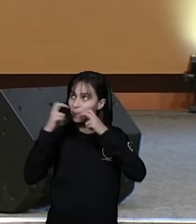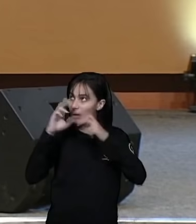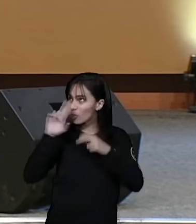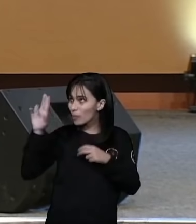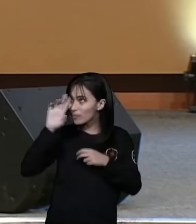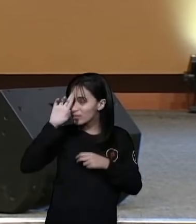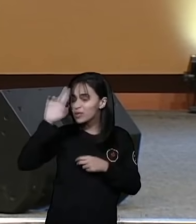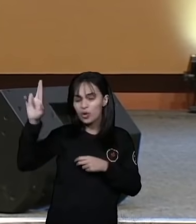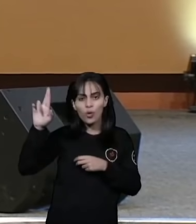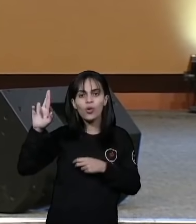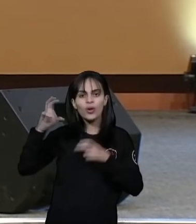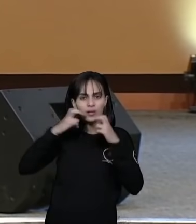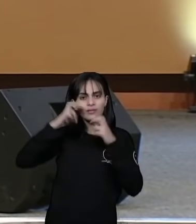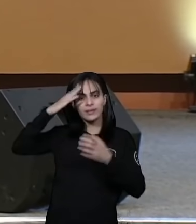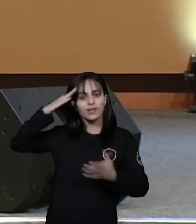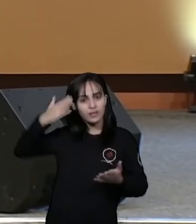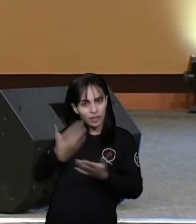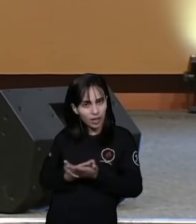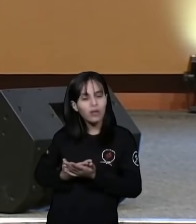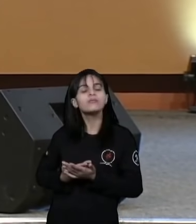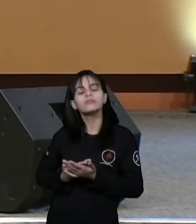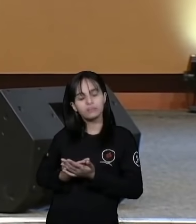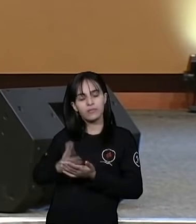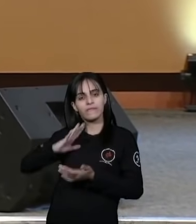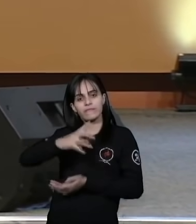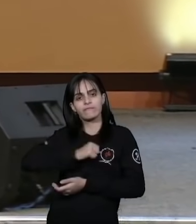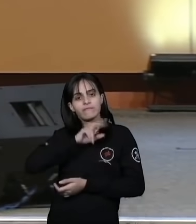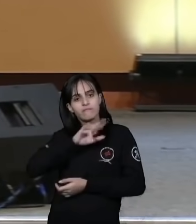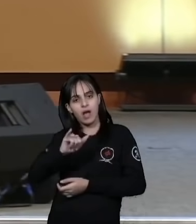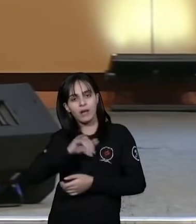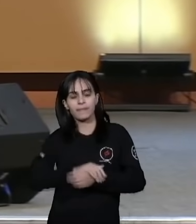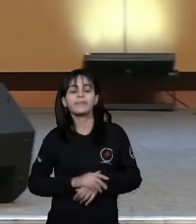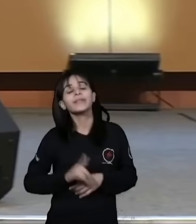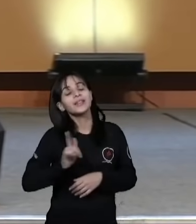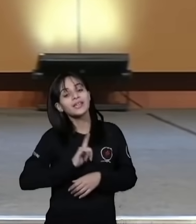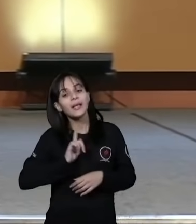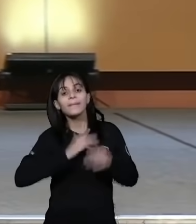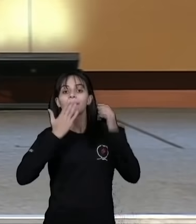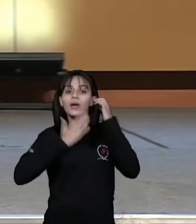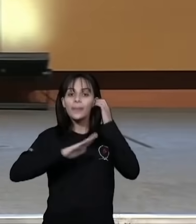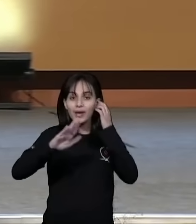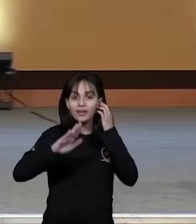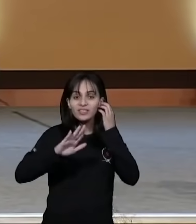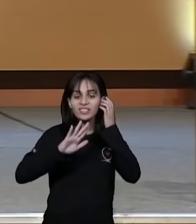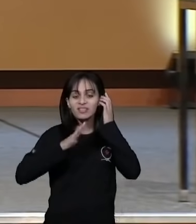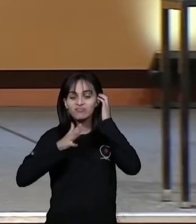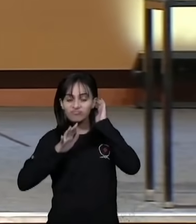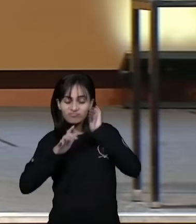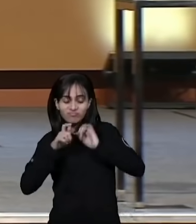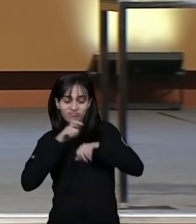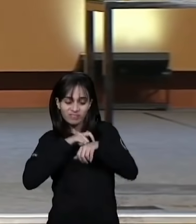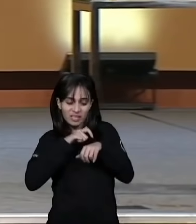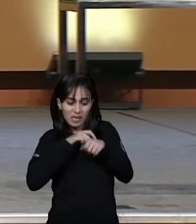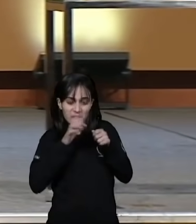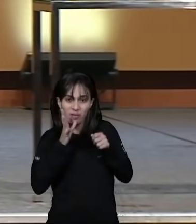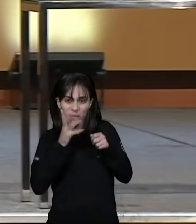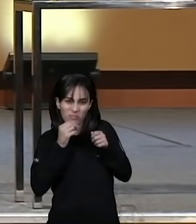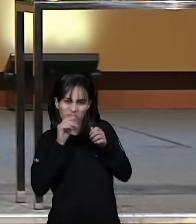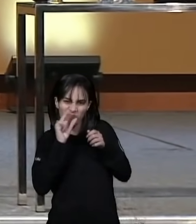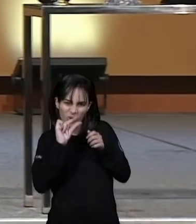sal e veja agora existem promessas na nossa vida que levo em pouco